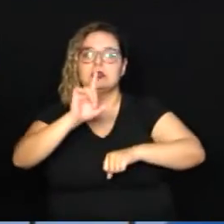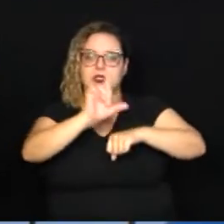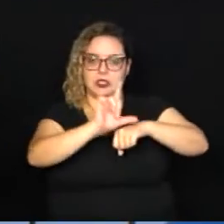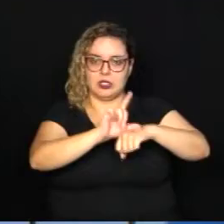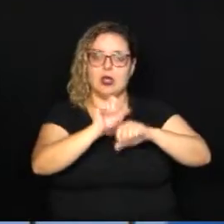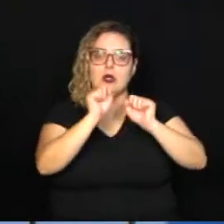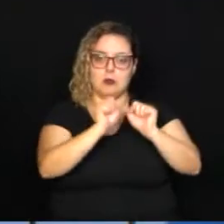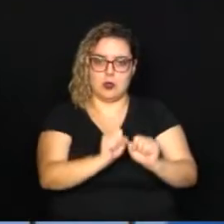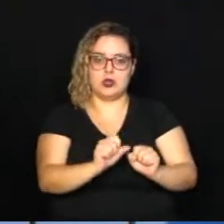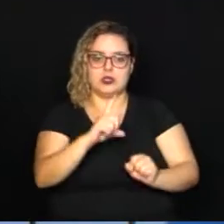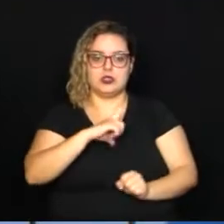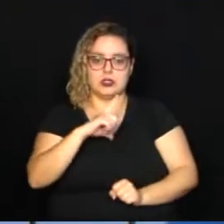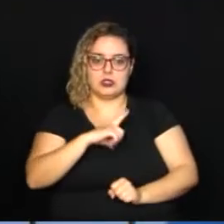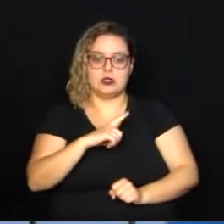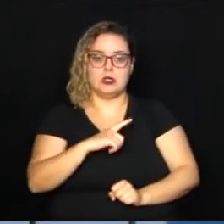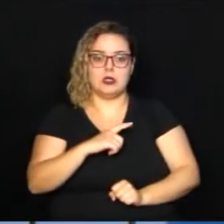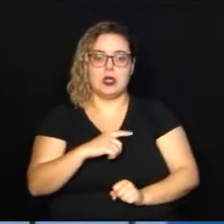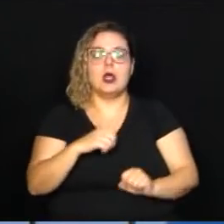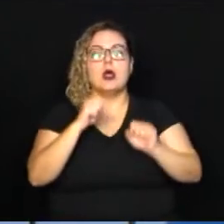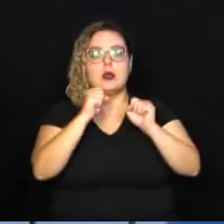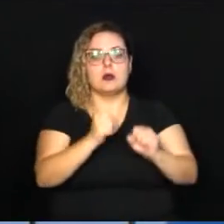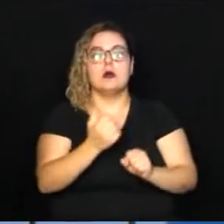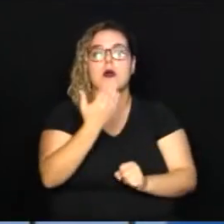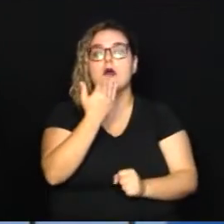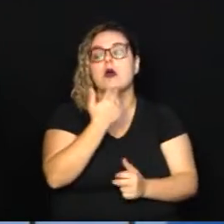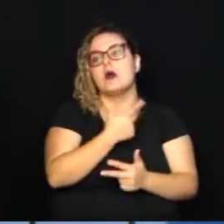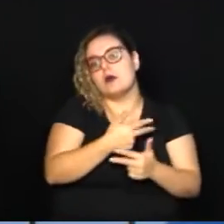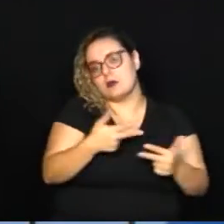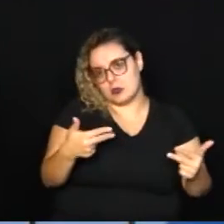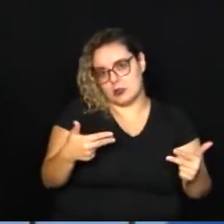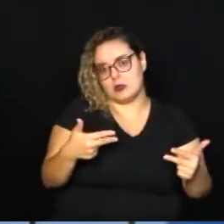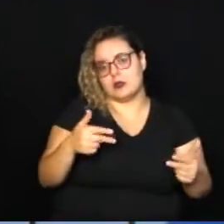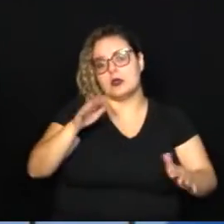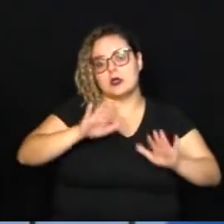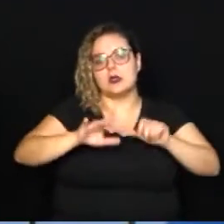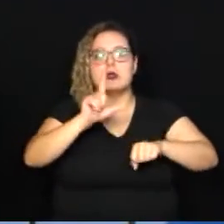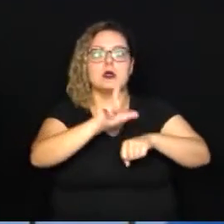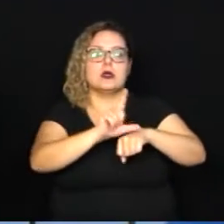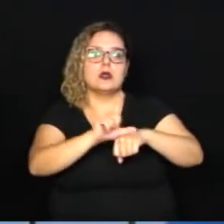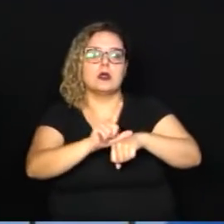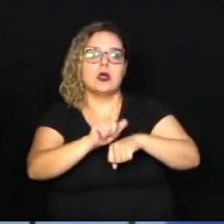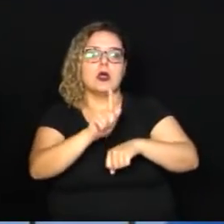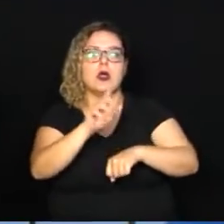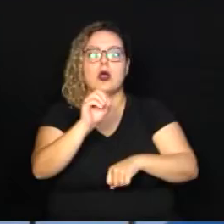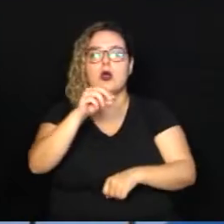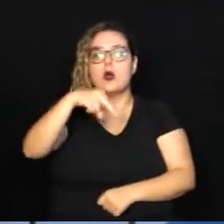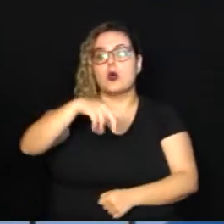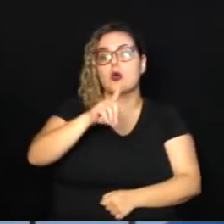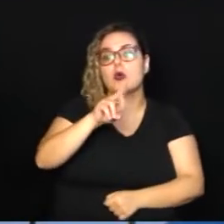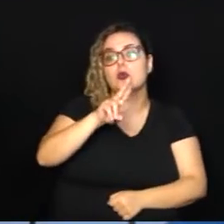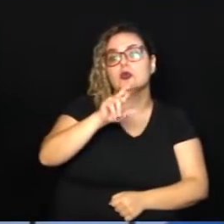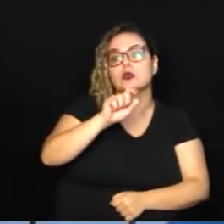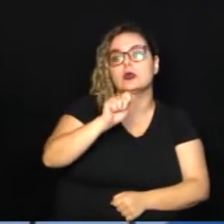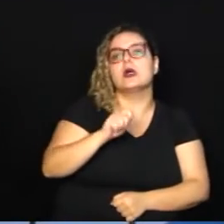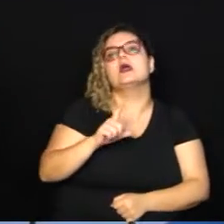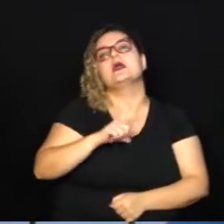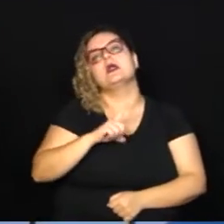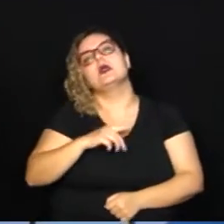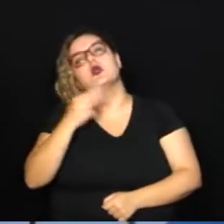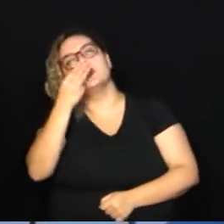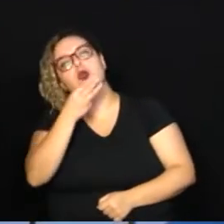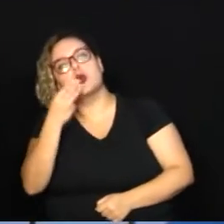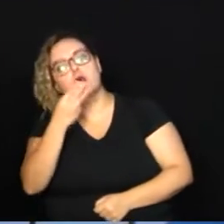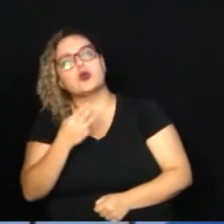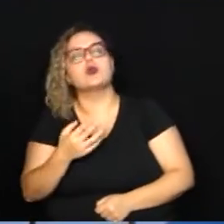pode ter, ela tem, por exemplo, venda de alimentos. Porque às vezes essa loja tem uma gôndola que vende doce, vende salgado. E